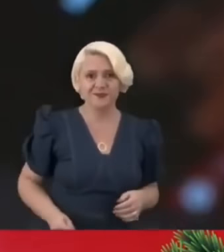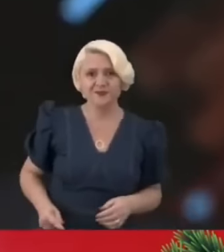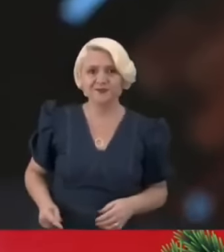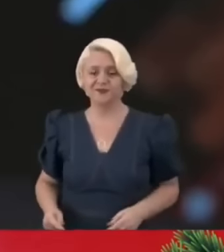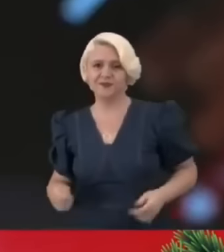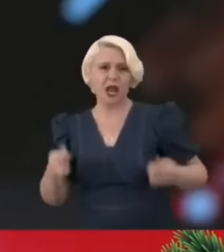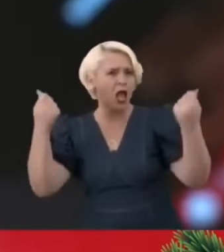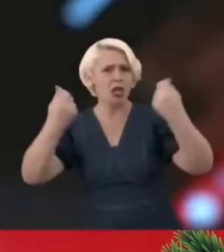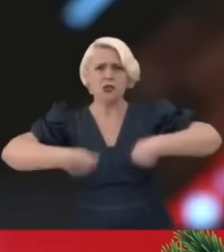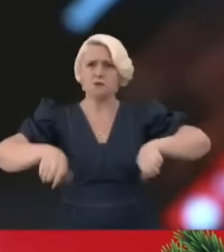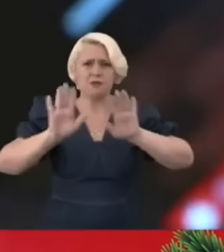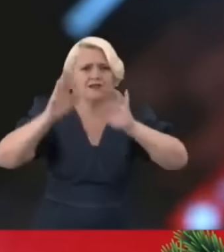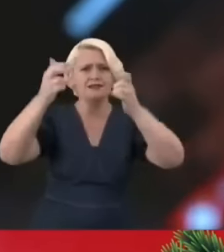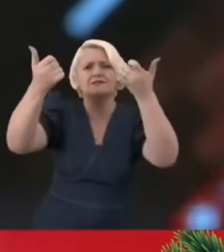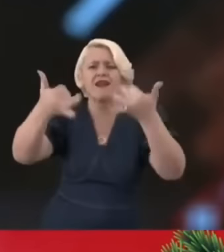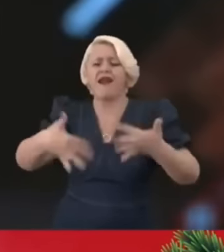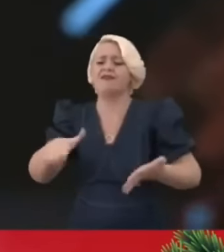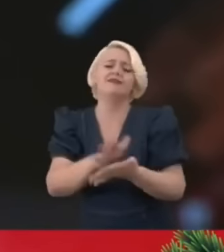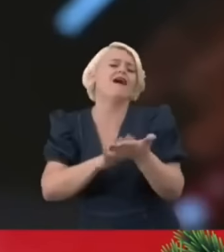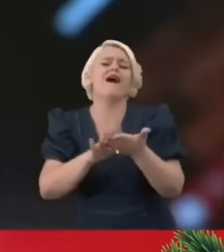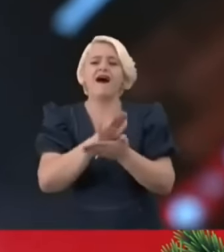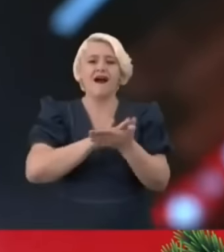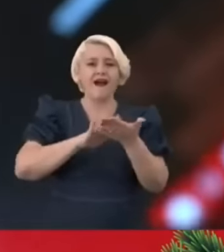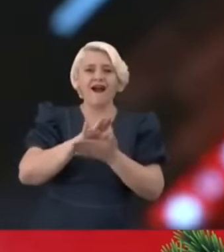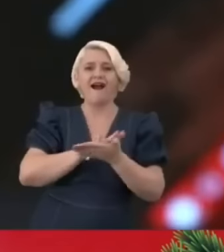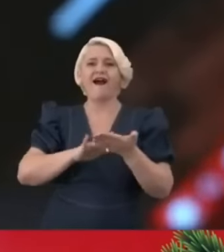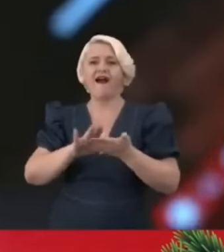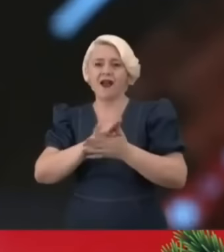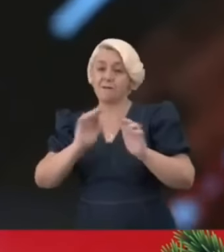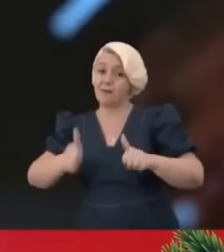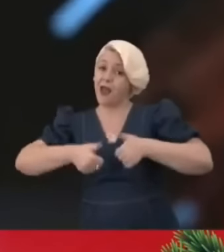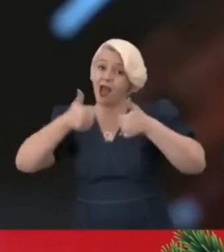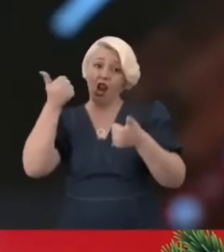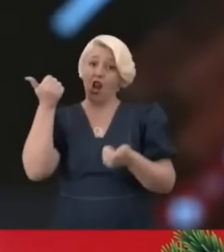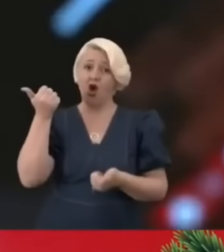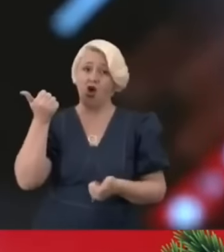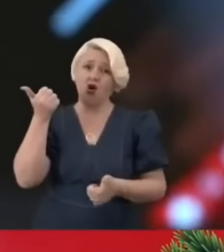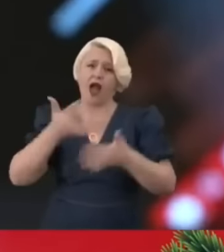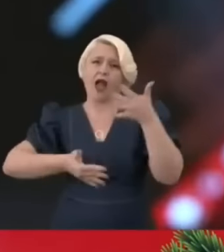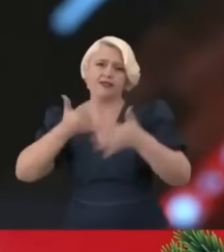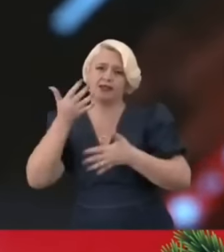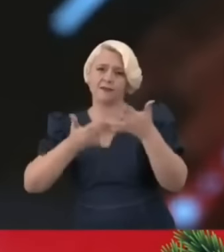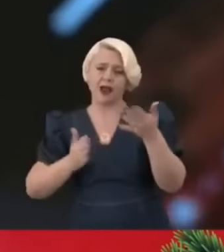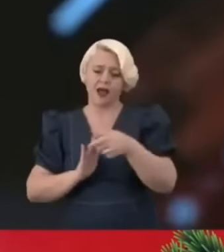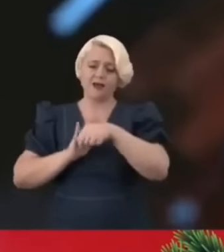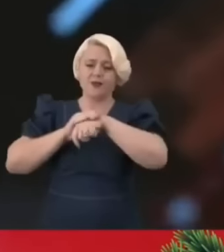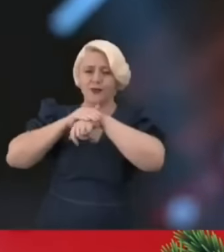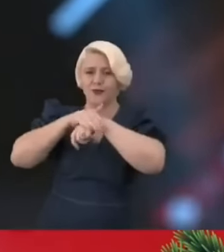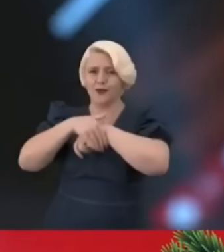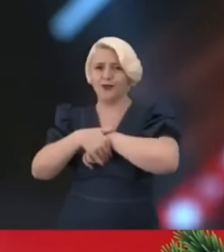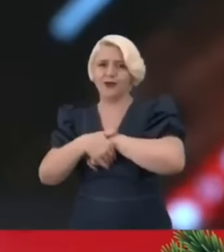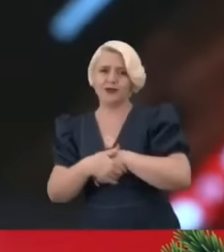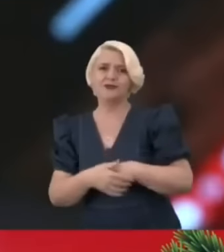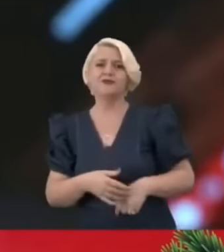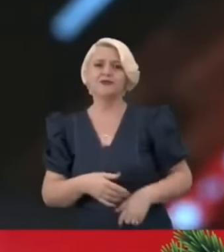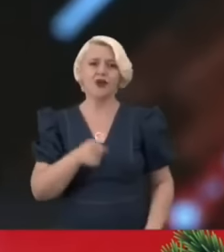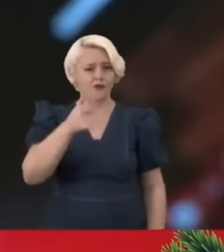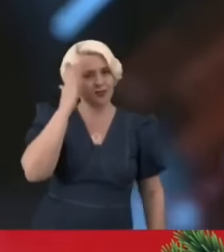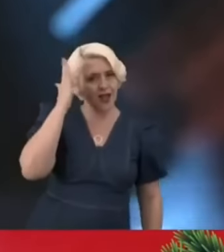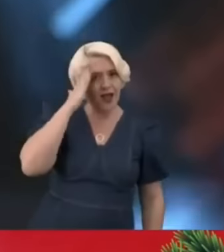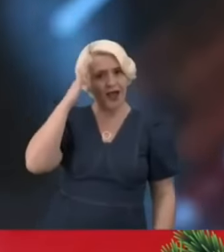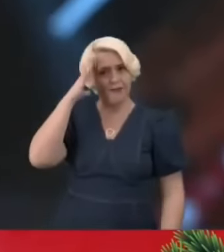Nem precisa me explicar nada. Melhor não estragar a madrugada. Você já sabe onde